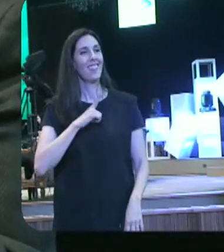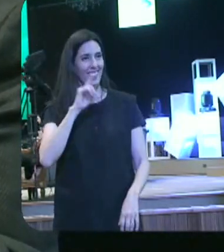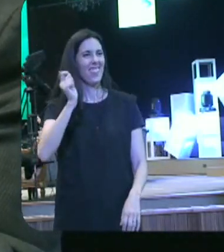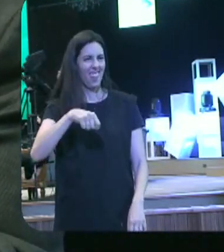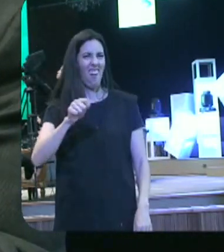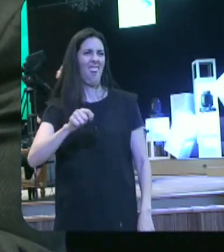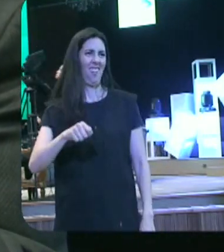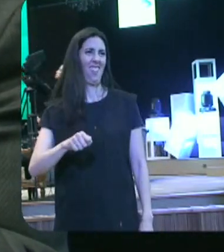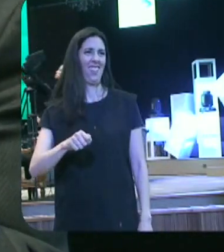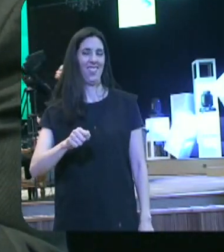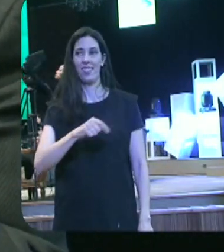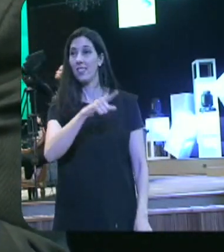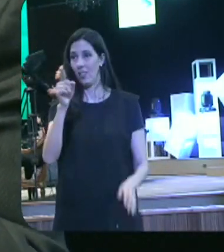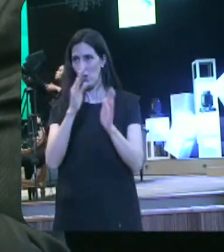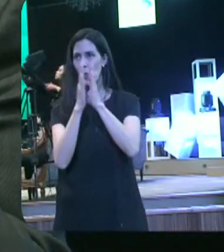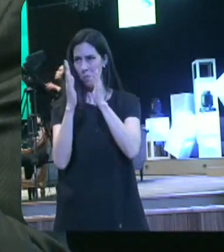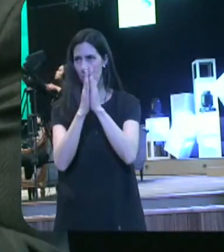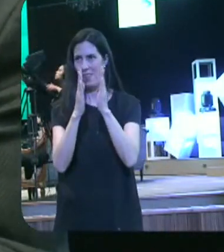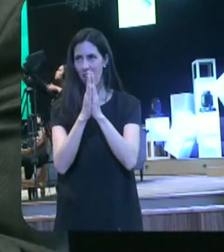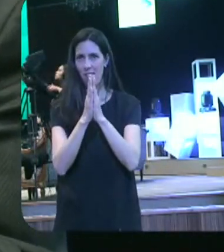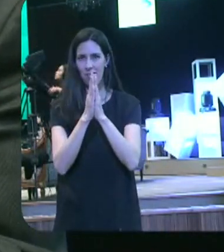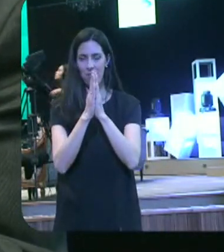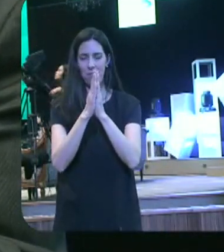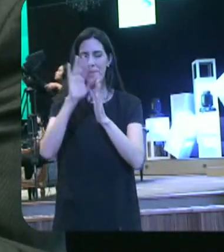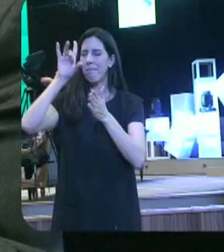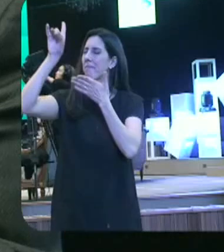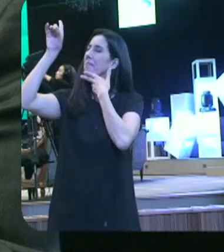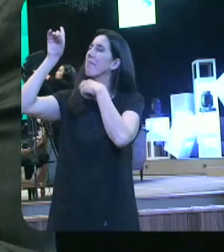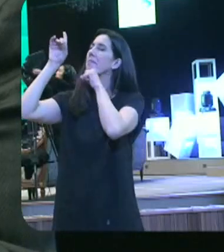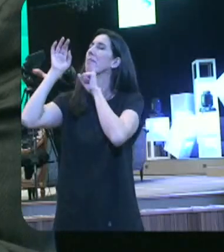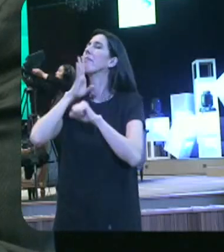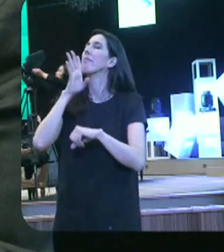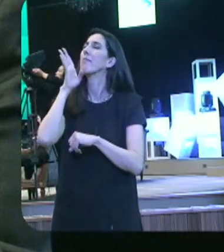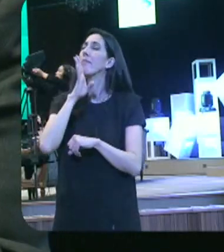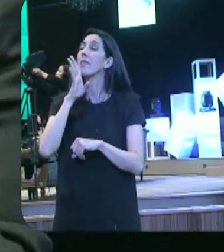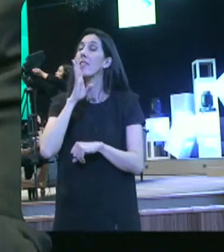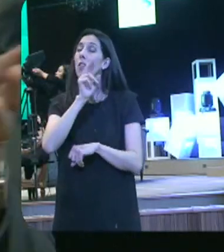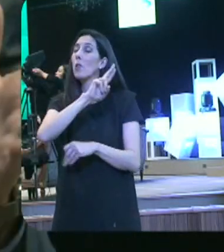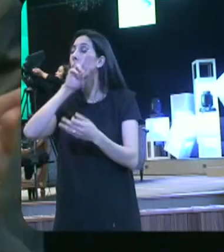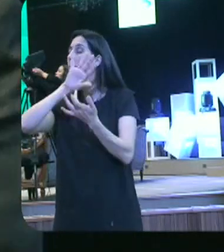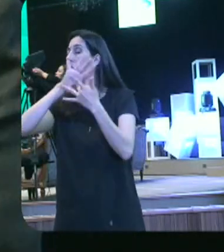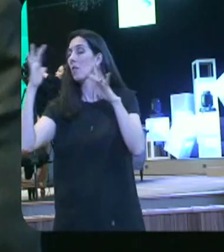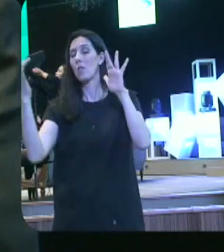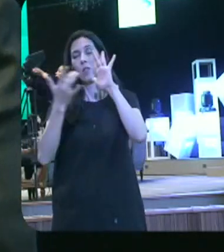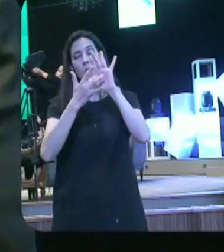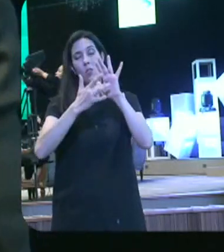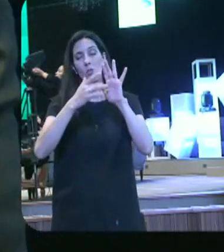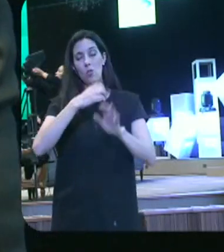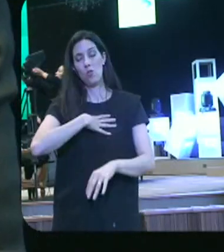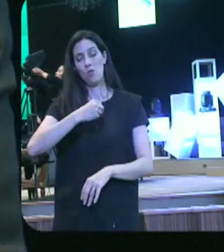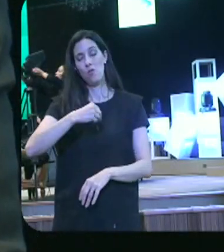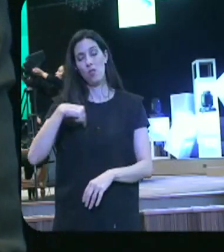concorda? Tá? Pai querido, em nome de Jesus, o teu Filho, nós estamos aqui.